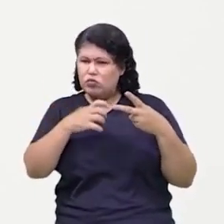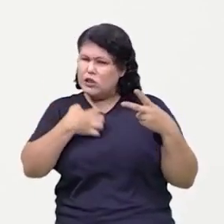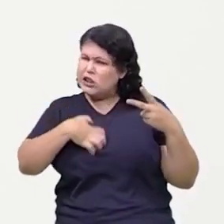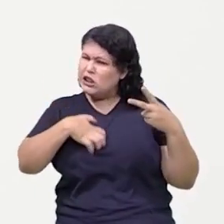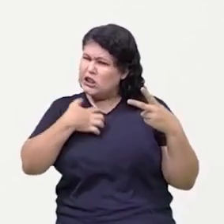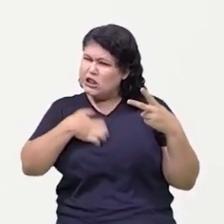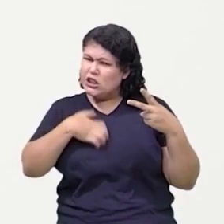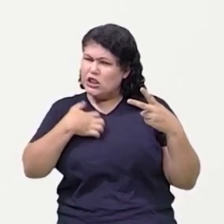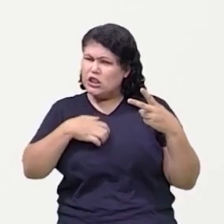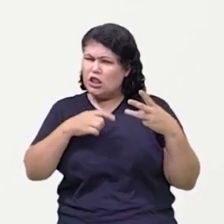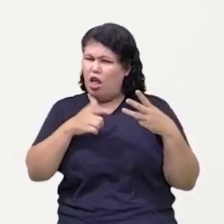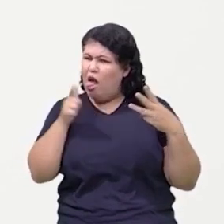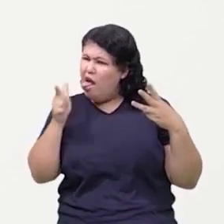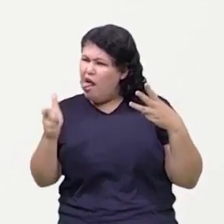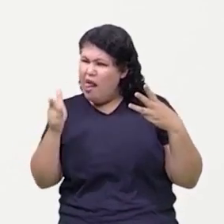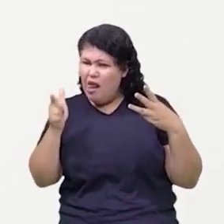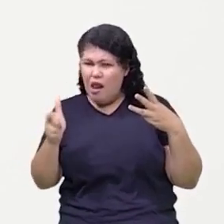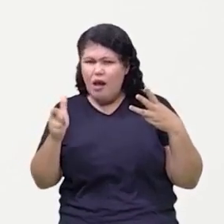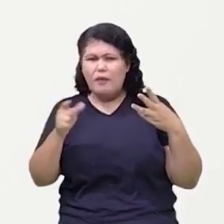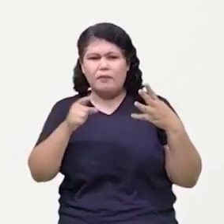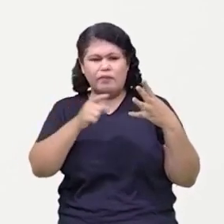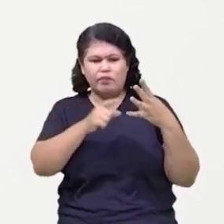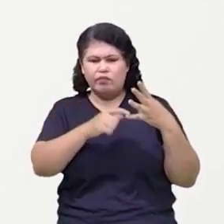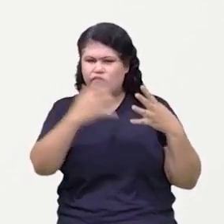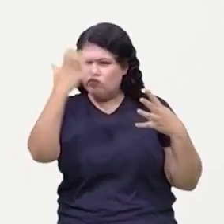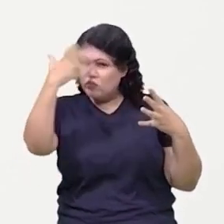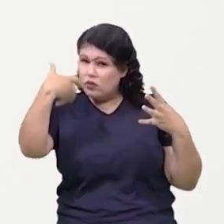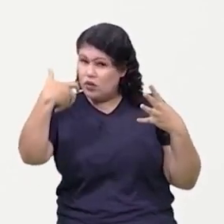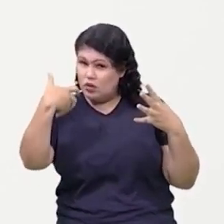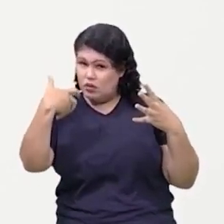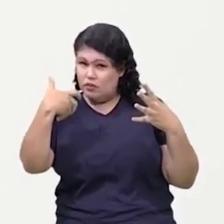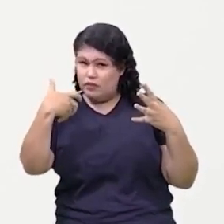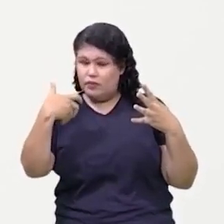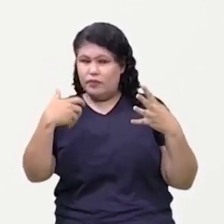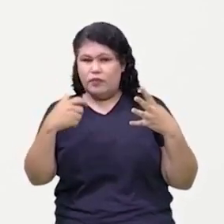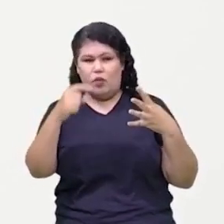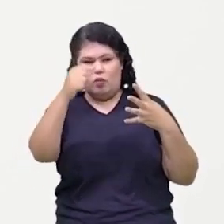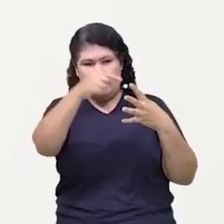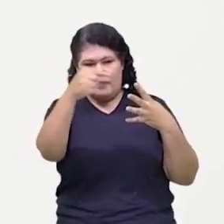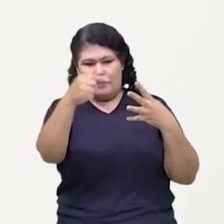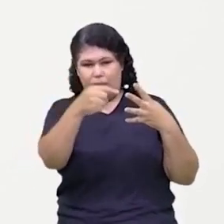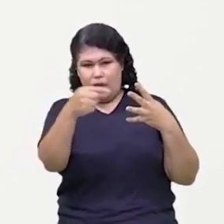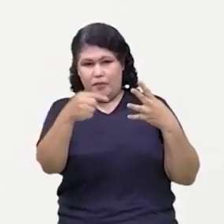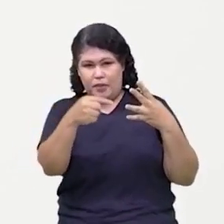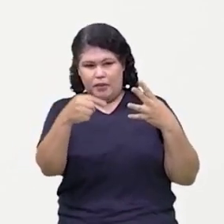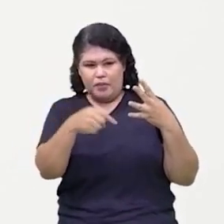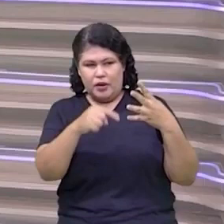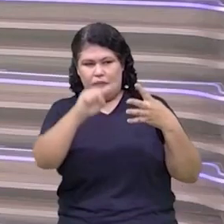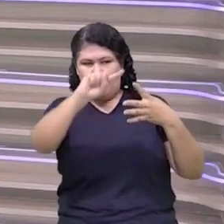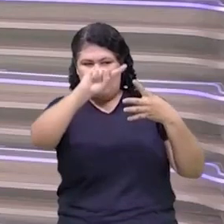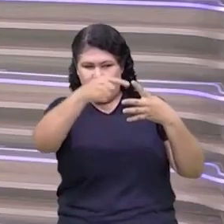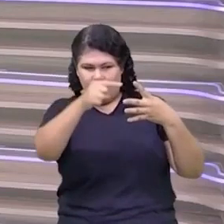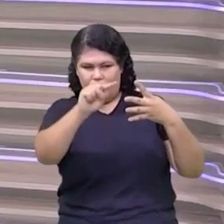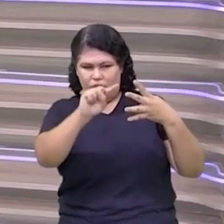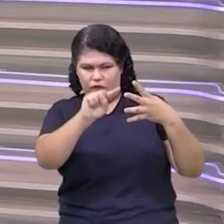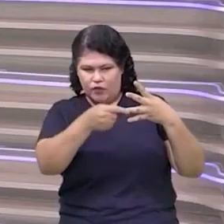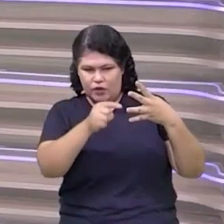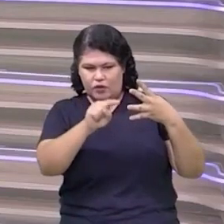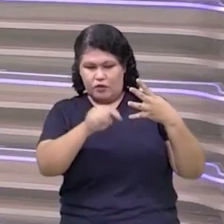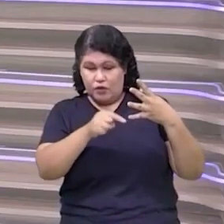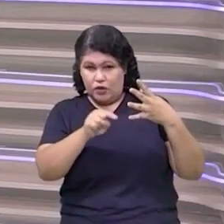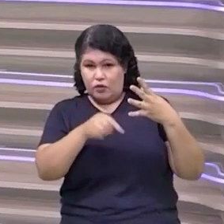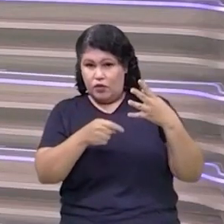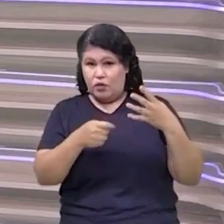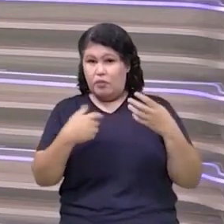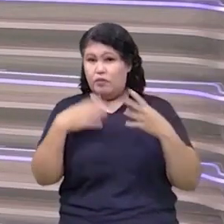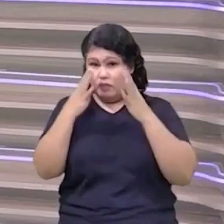agressiva, irônica e antipática. Vamos lá? Preste atenção.